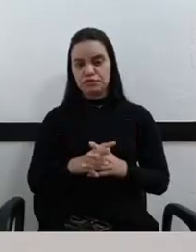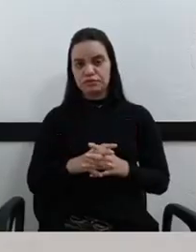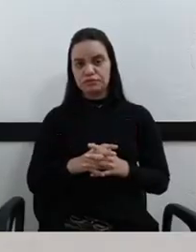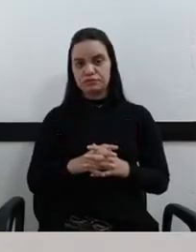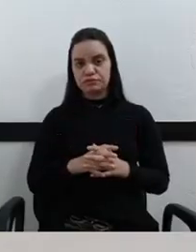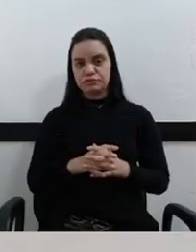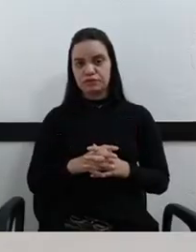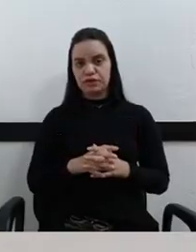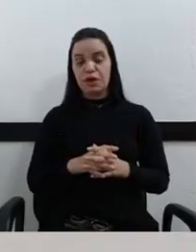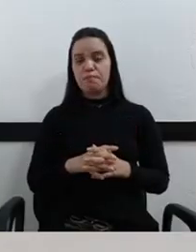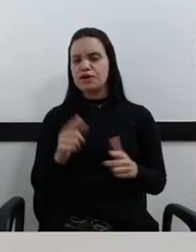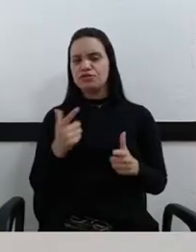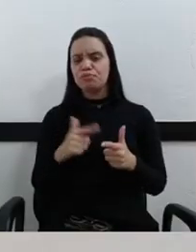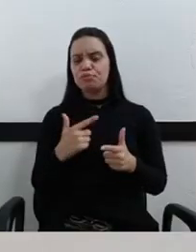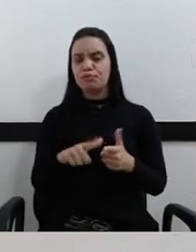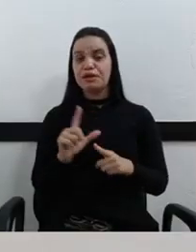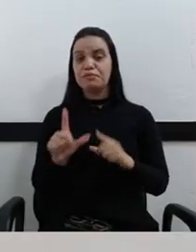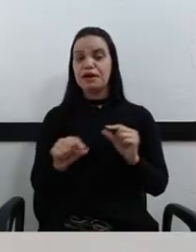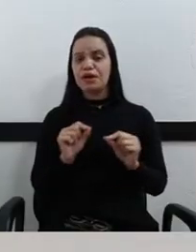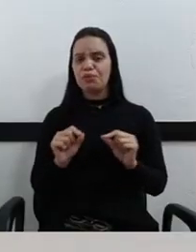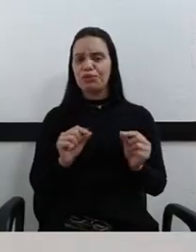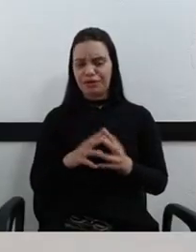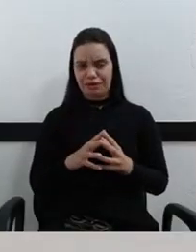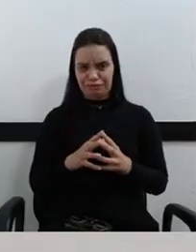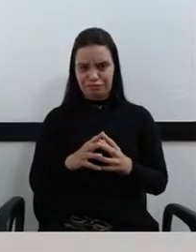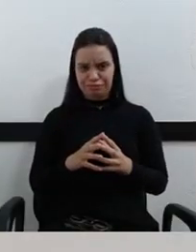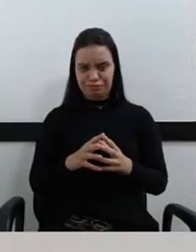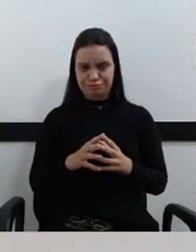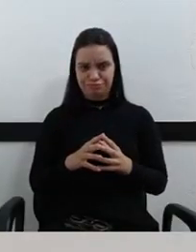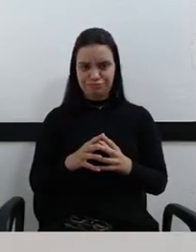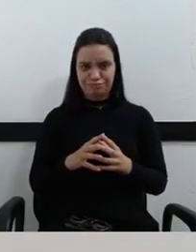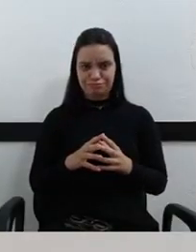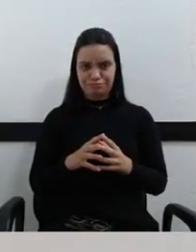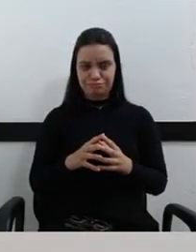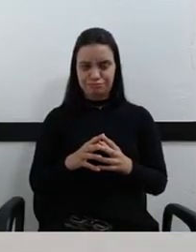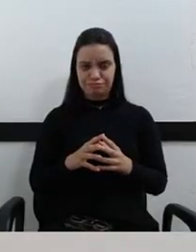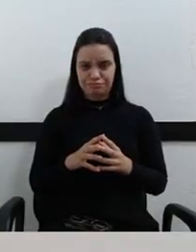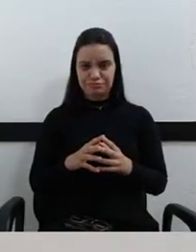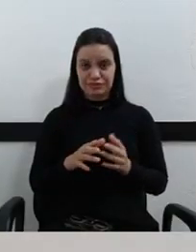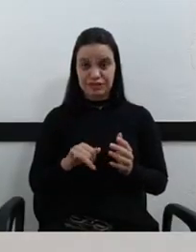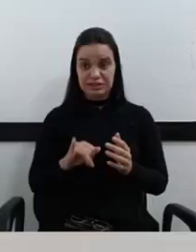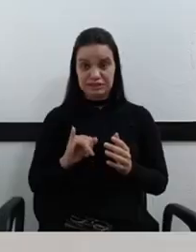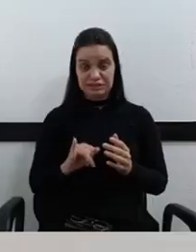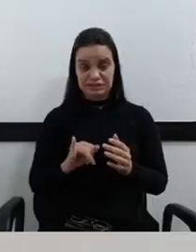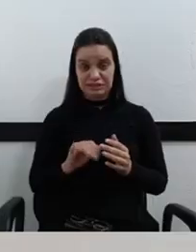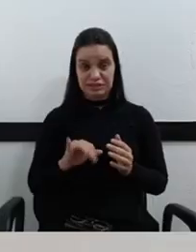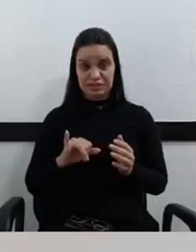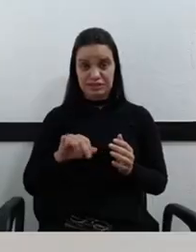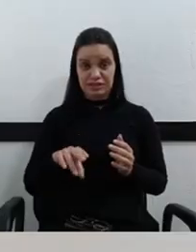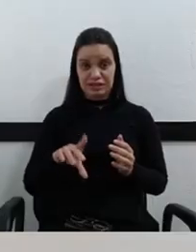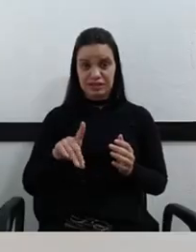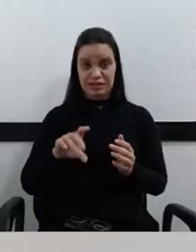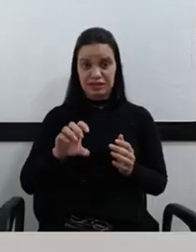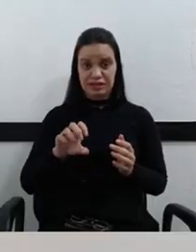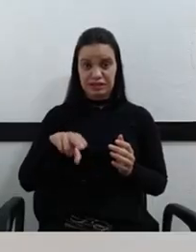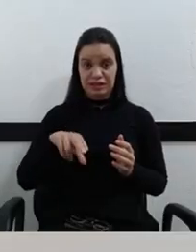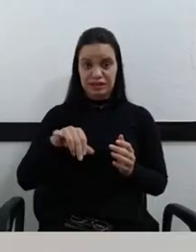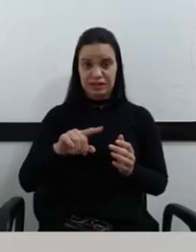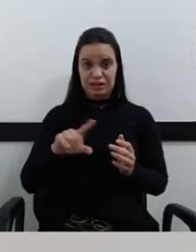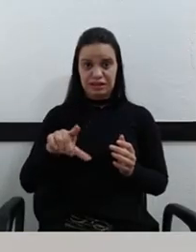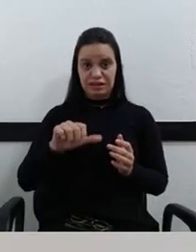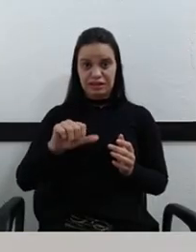está sendo frustrado? Ou o que seria frustrado pela PEC? Eventual indenização pelo indeferimento do gozo.